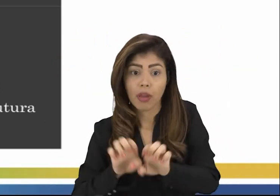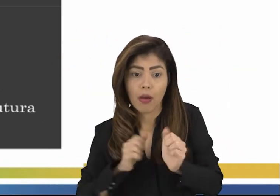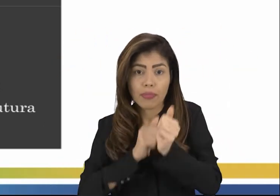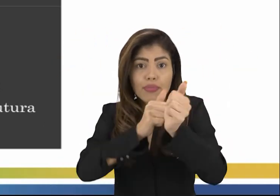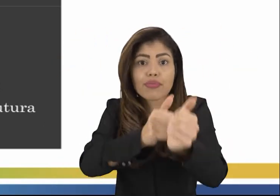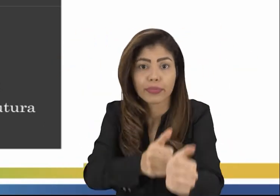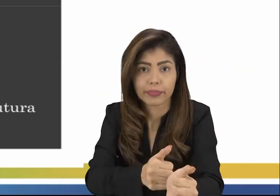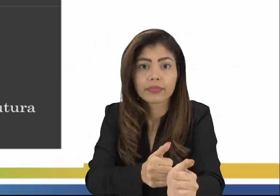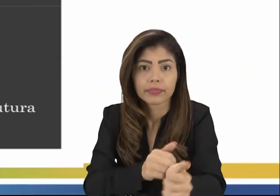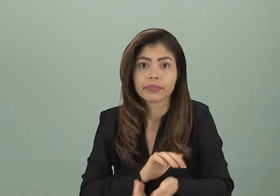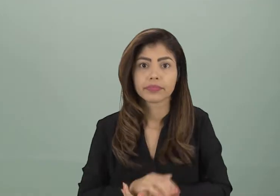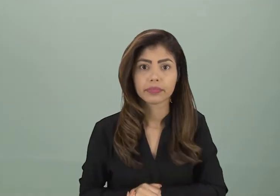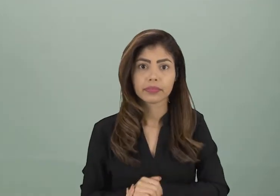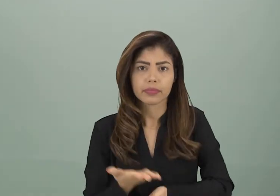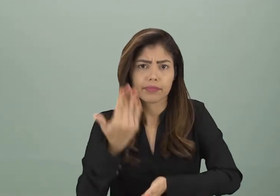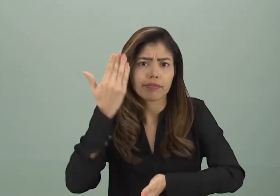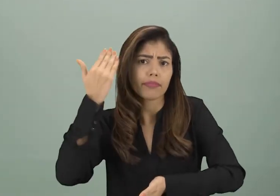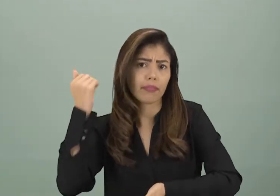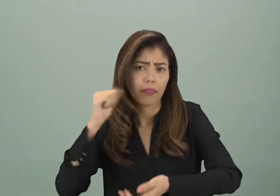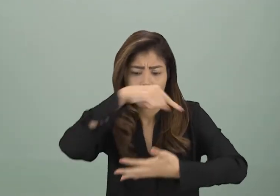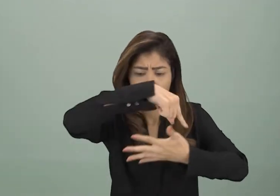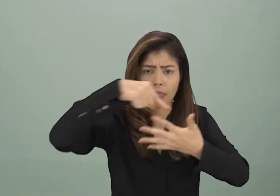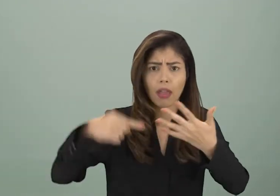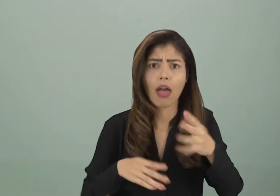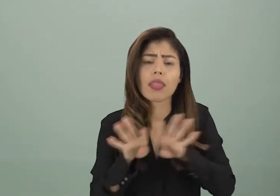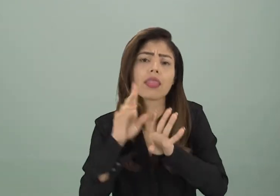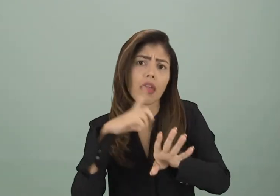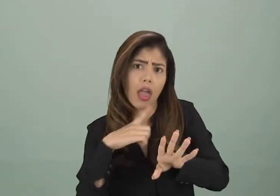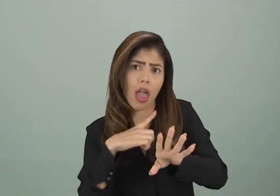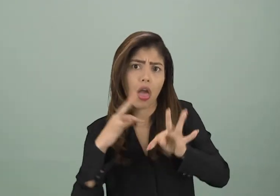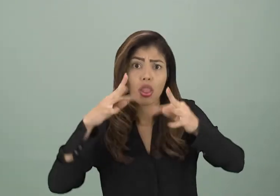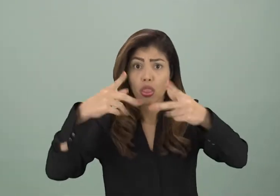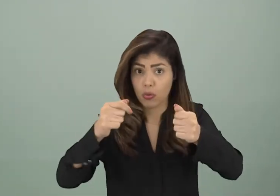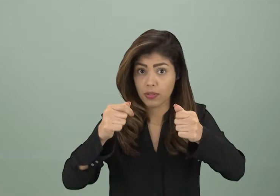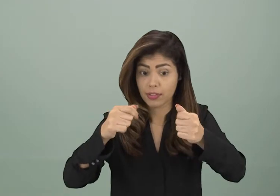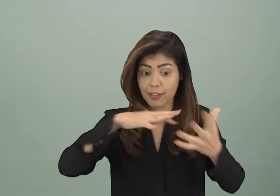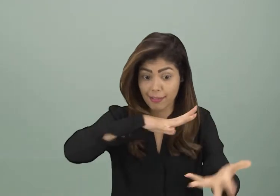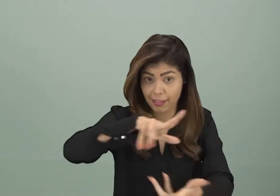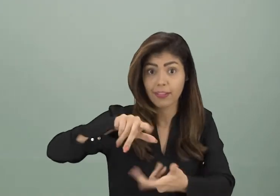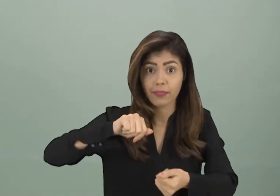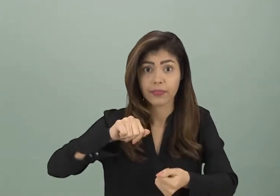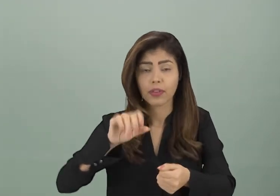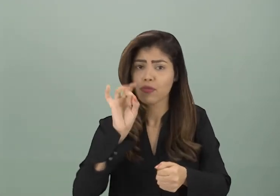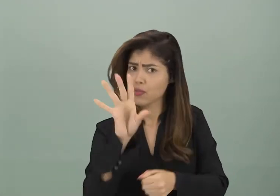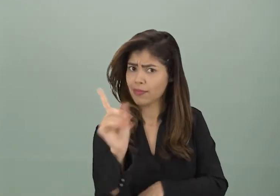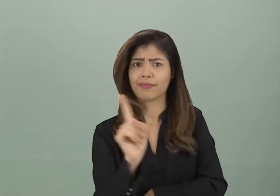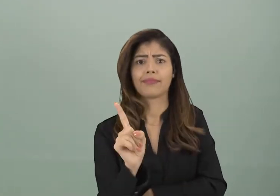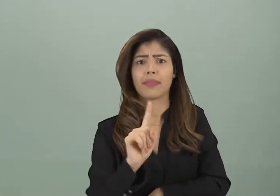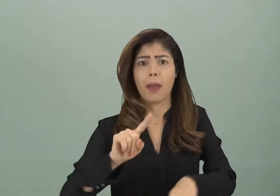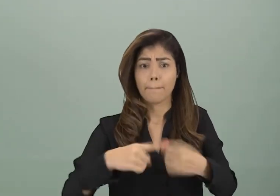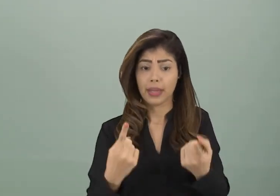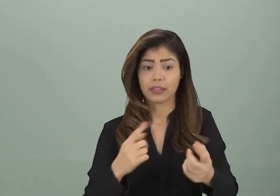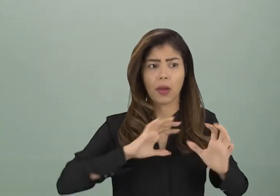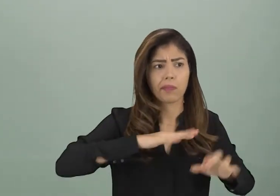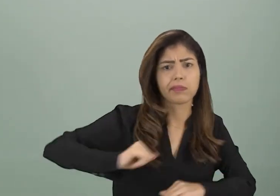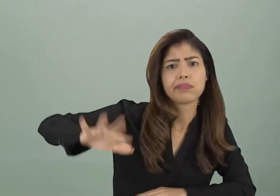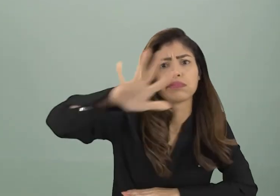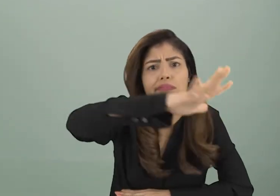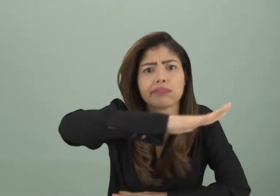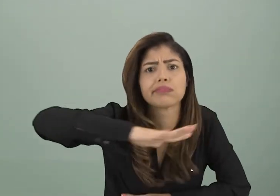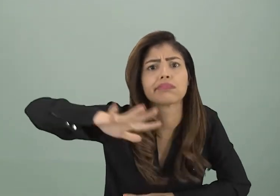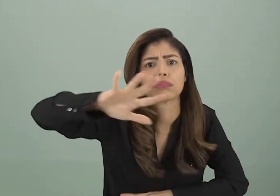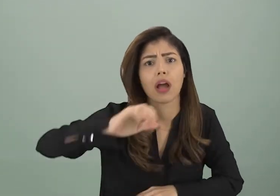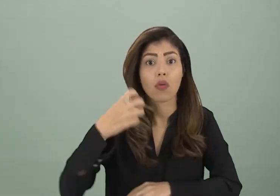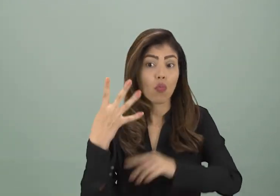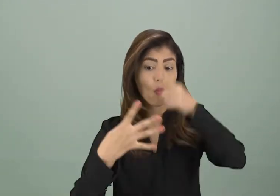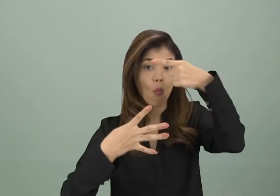ordenada. Além desses elementos, ele achava que todos os elementos que tinham na Terra, não só na Terra como no universo conhecido, brotavam